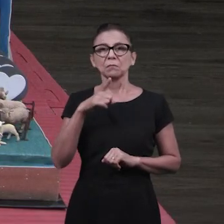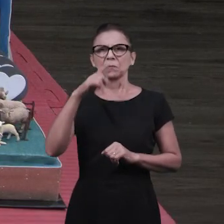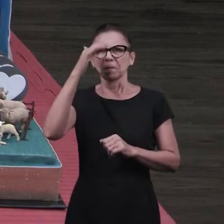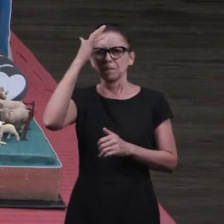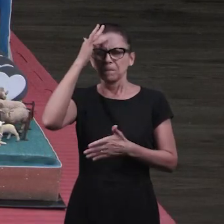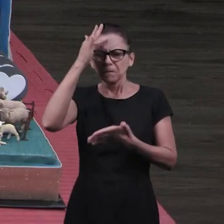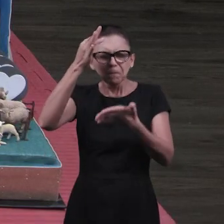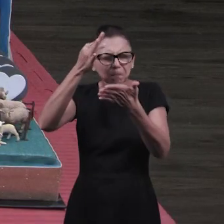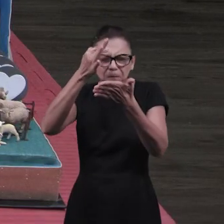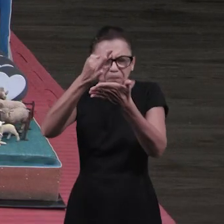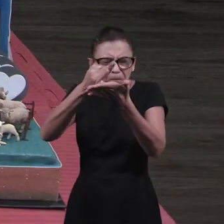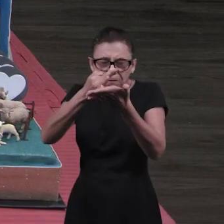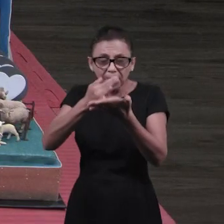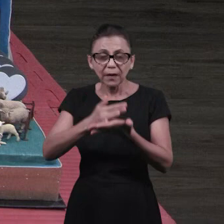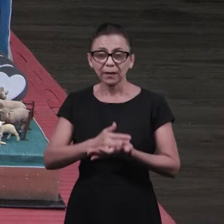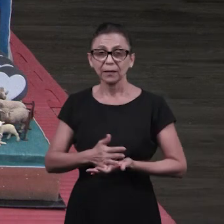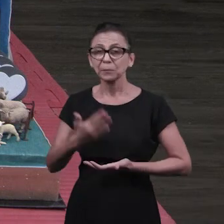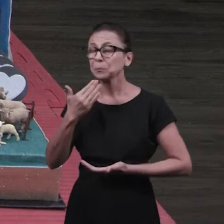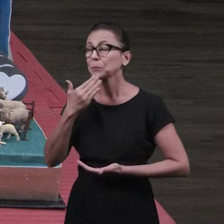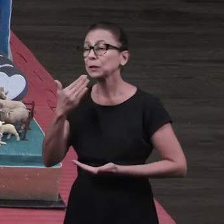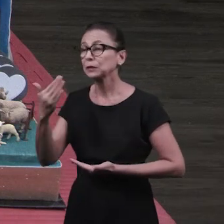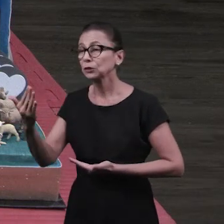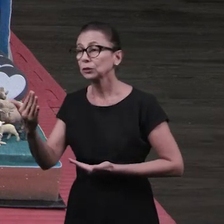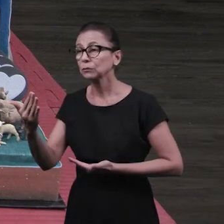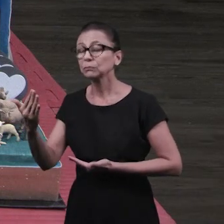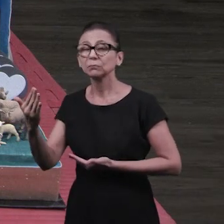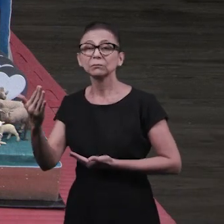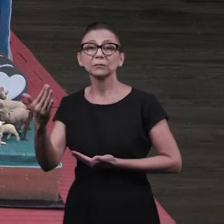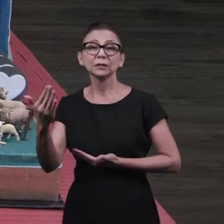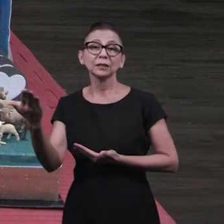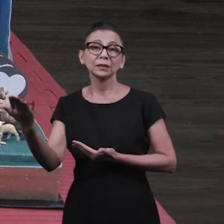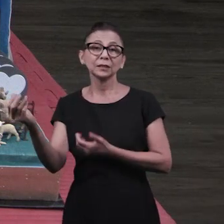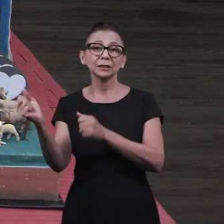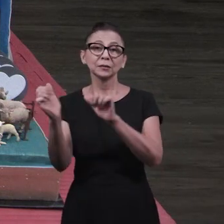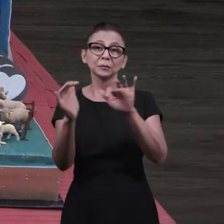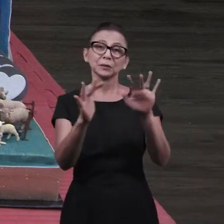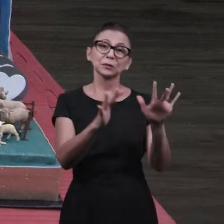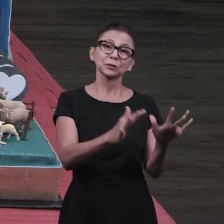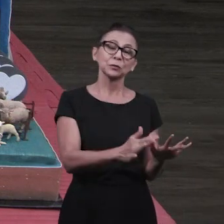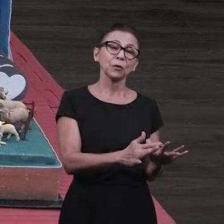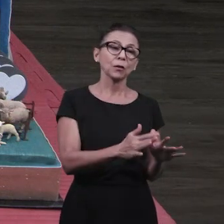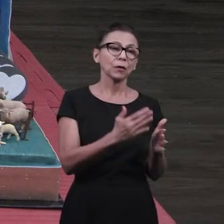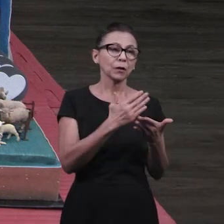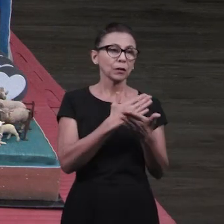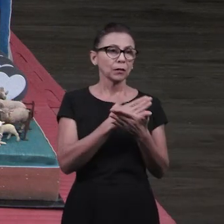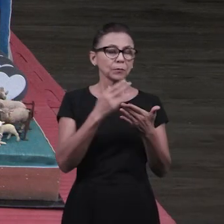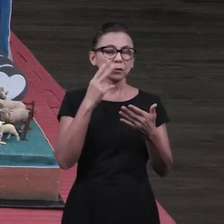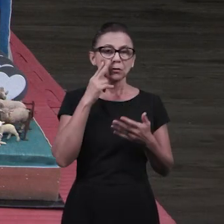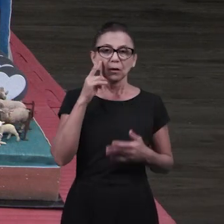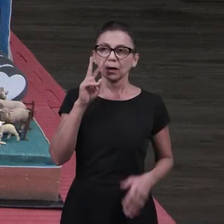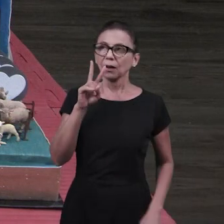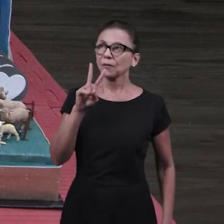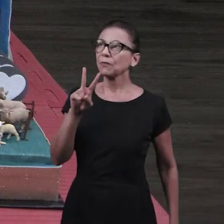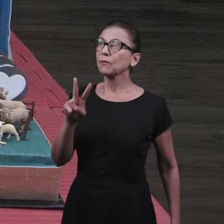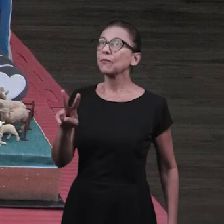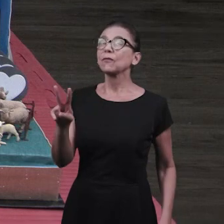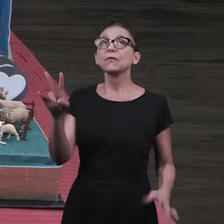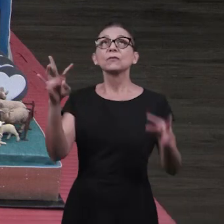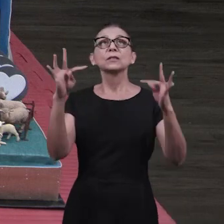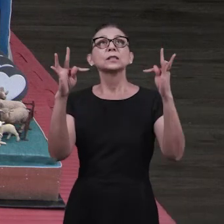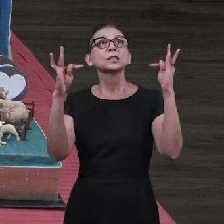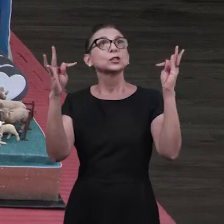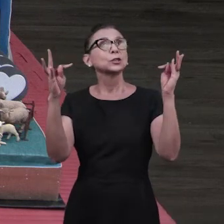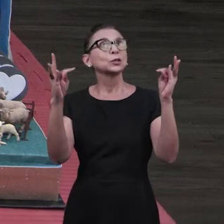e Jesus atendeu o seu pedido e o abençoou. Ele começou a ver e recebeu o maior